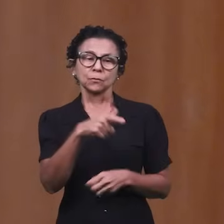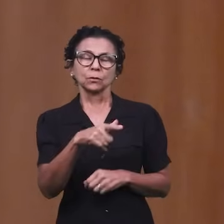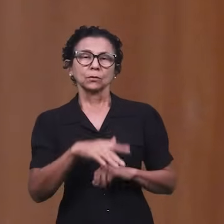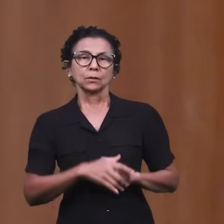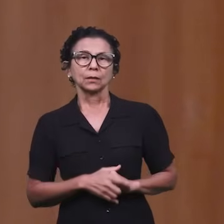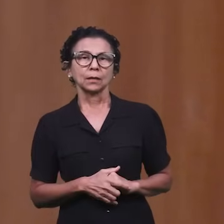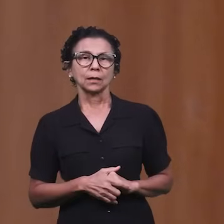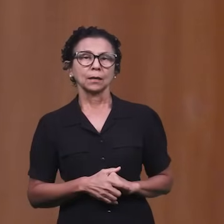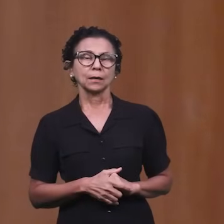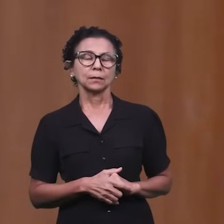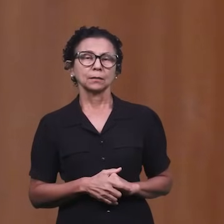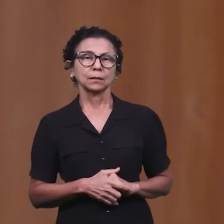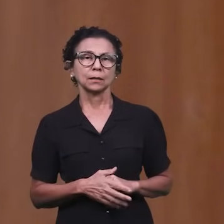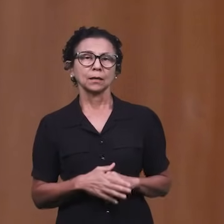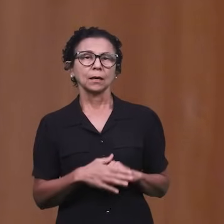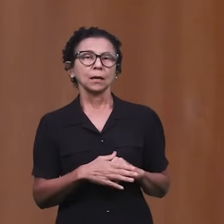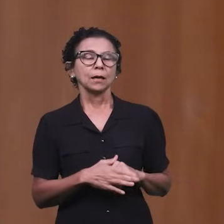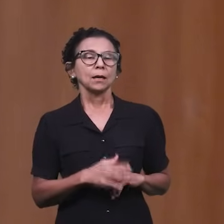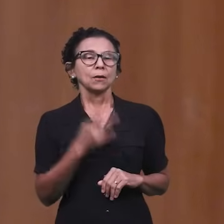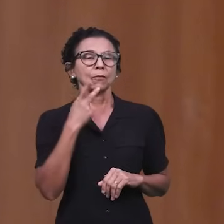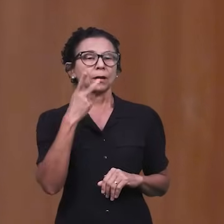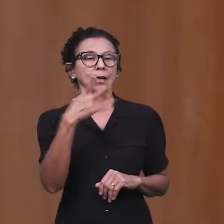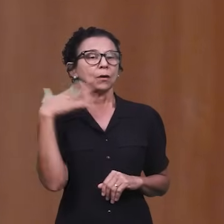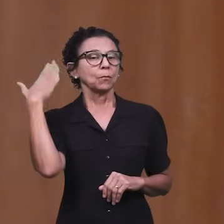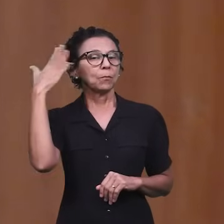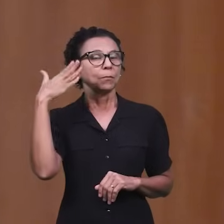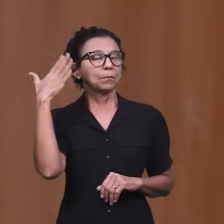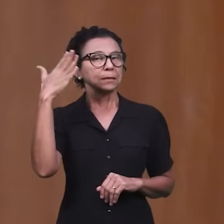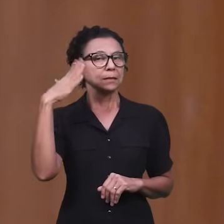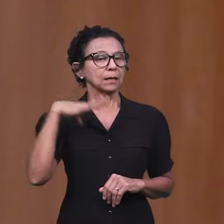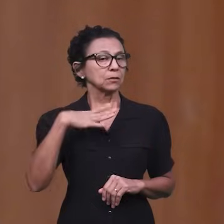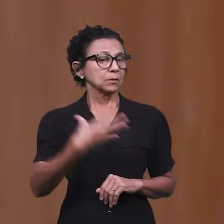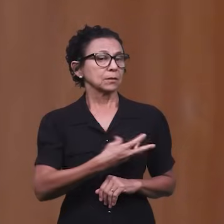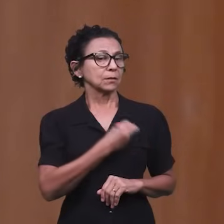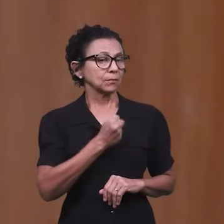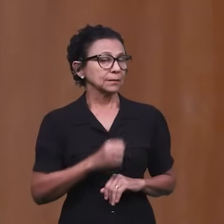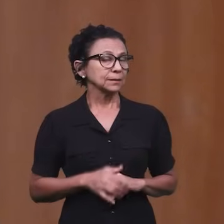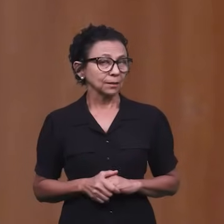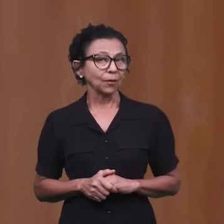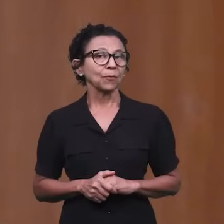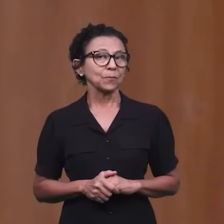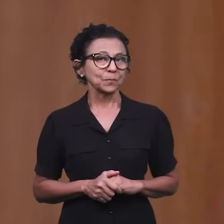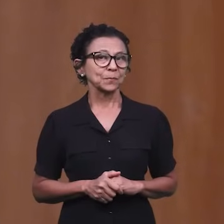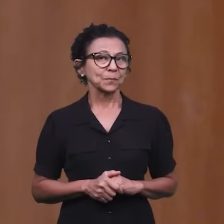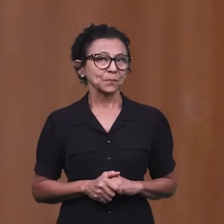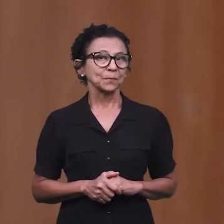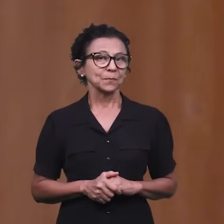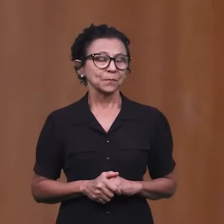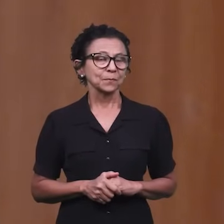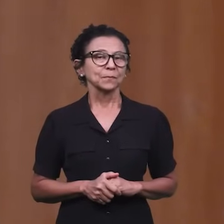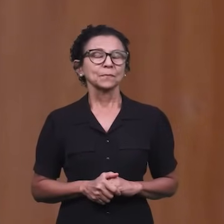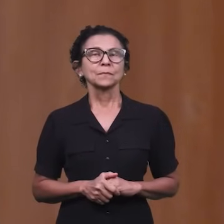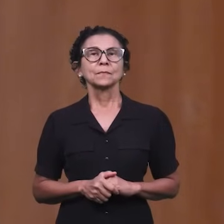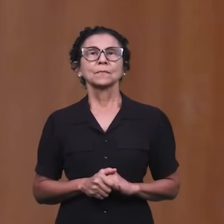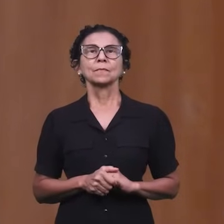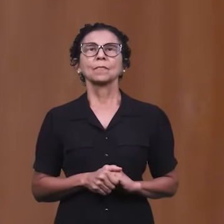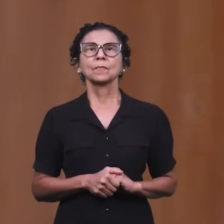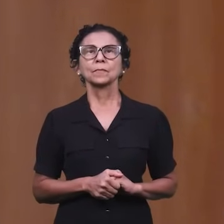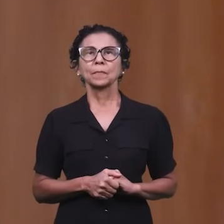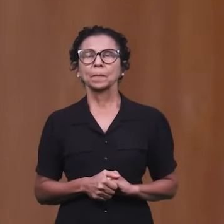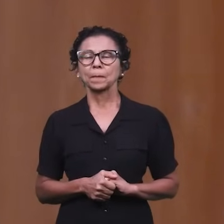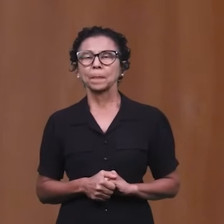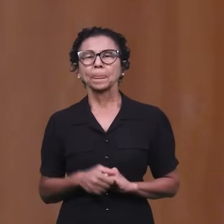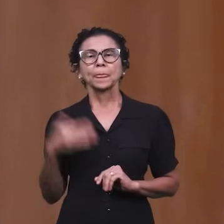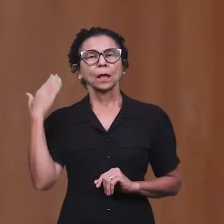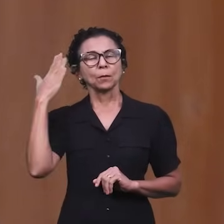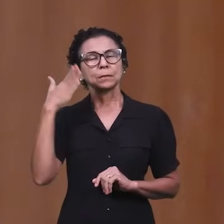do povo de Israel. Naqueles dias não era apenas a mensagem aqui dos espias, haviam outros que levantavam outras mensagens, mas